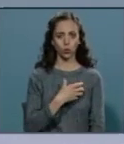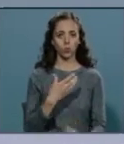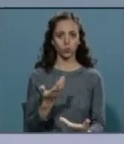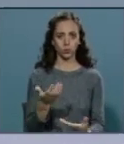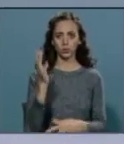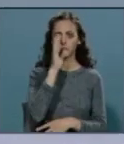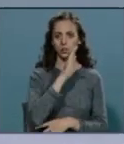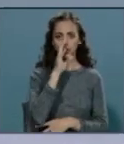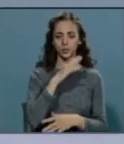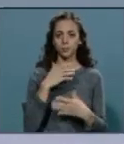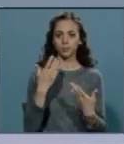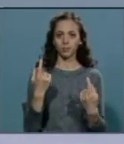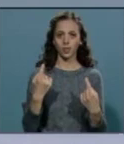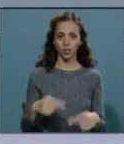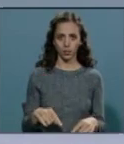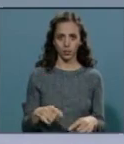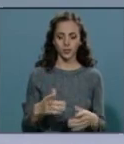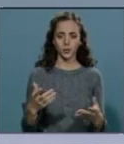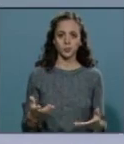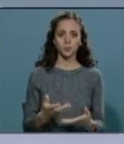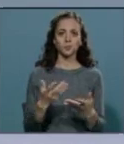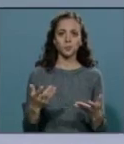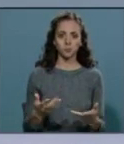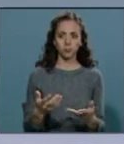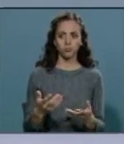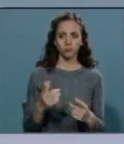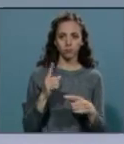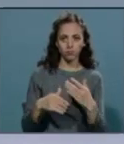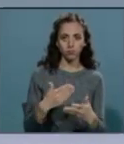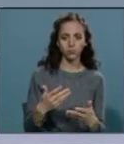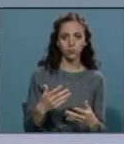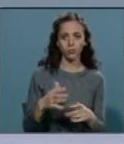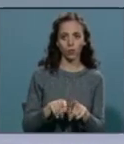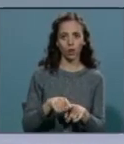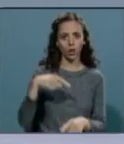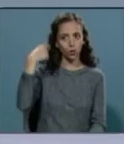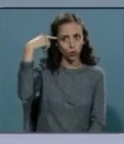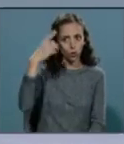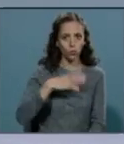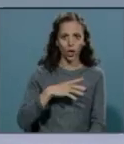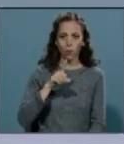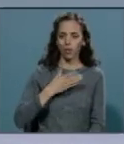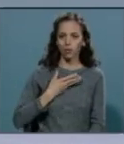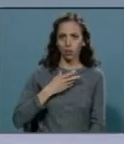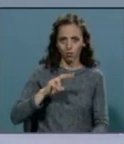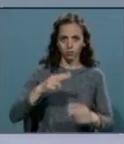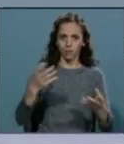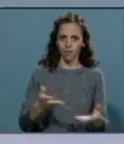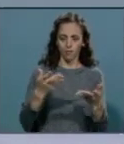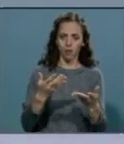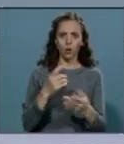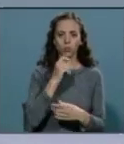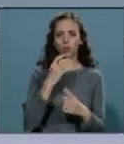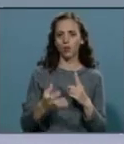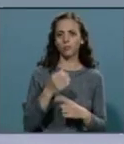se tivesse o digamos e entrarem em loucuras só queria ficar na primeira visão se calhar não